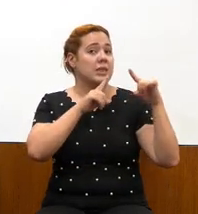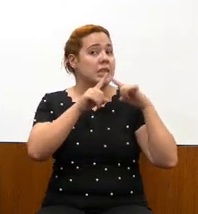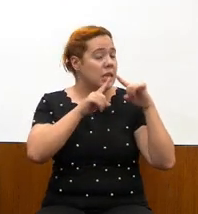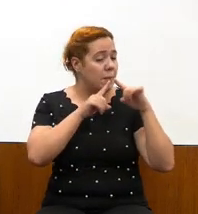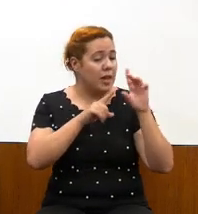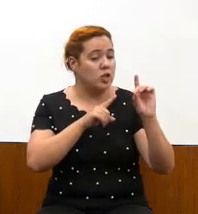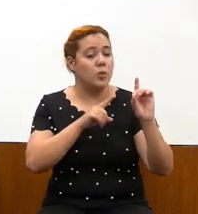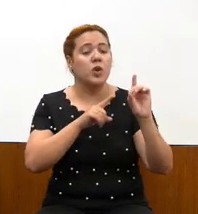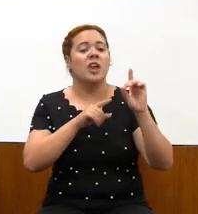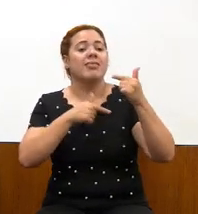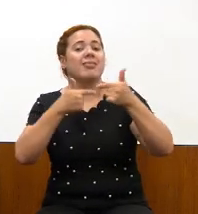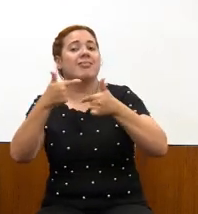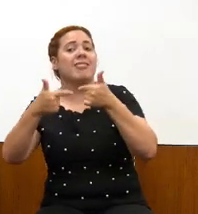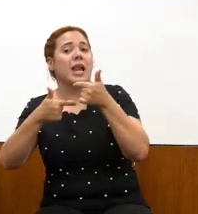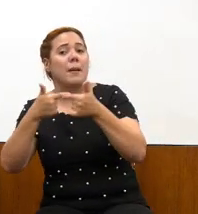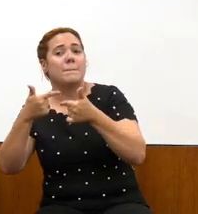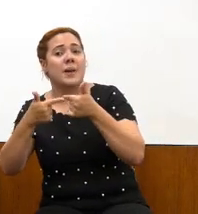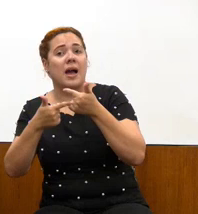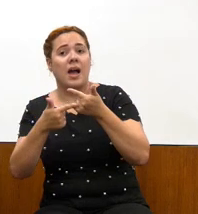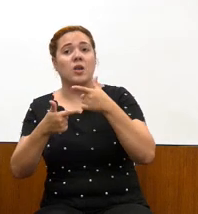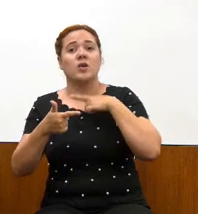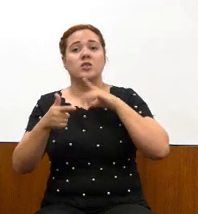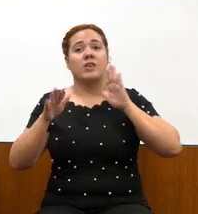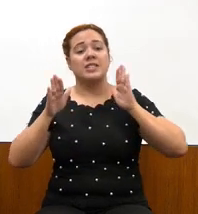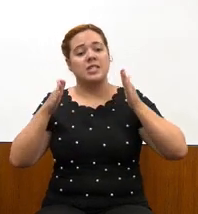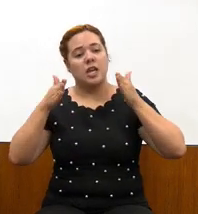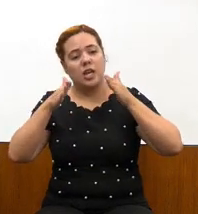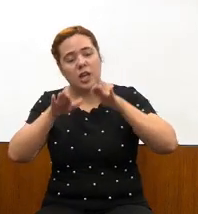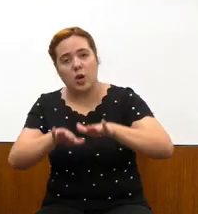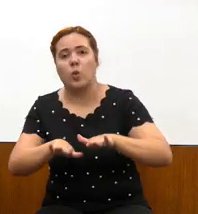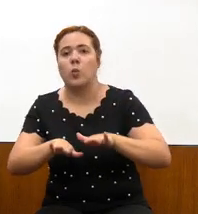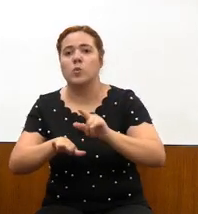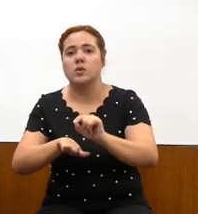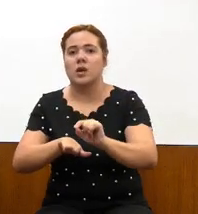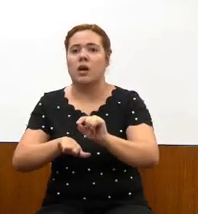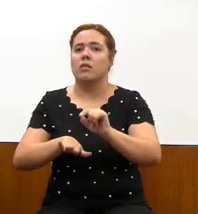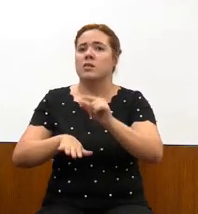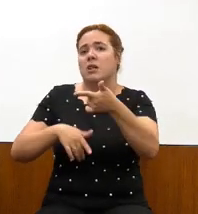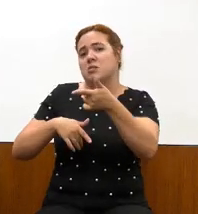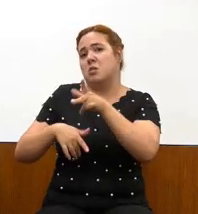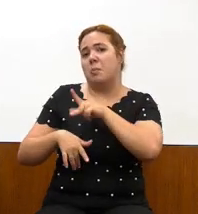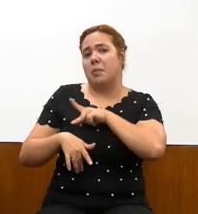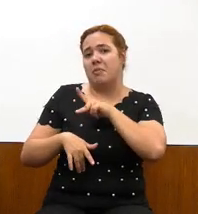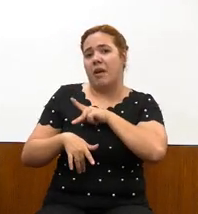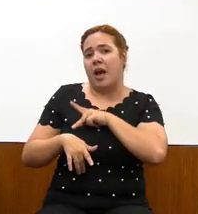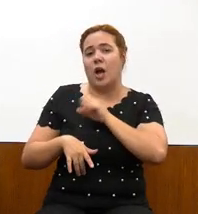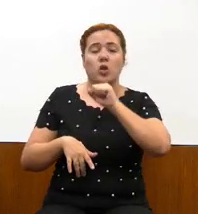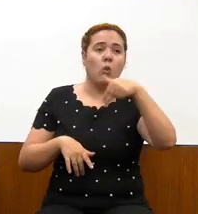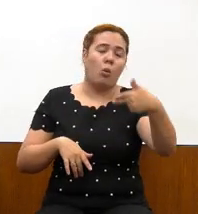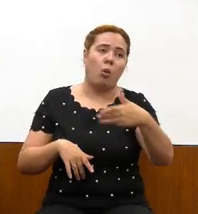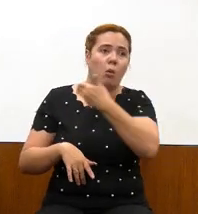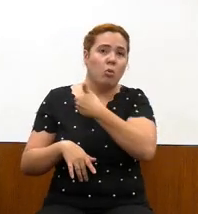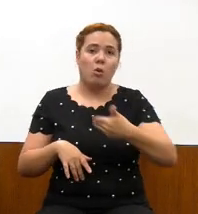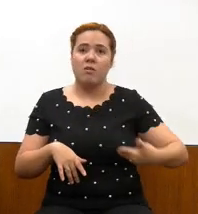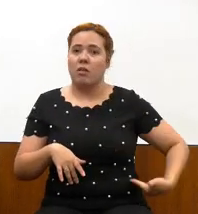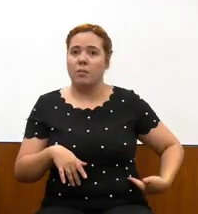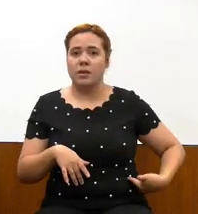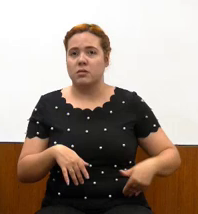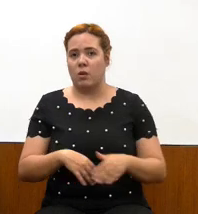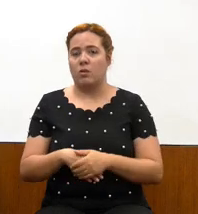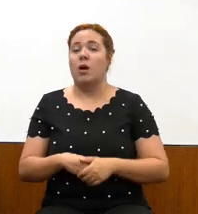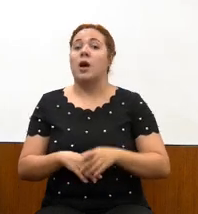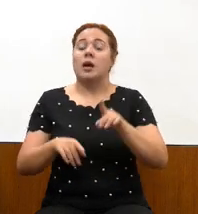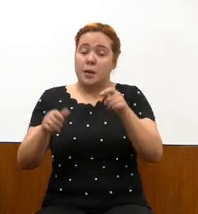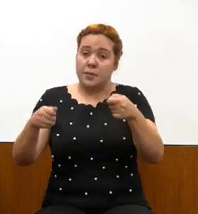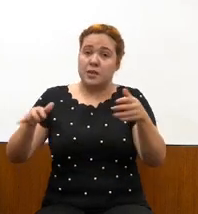empregabilidade inclusiva, tanto no setor privado quanto na administração pública, reconhecendo a importância de